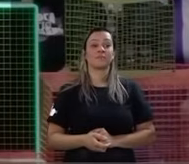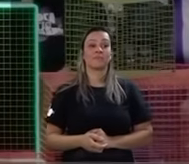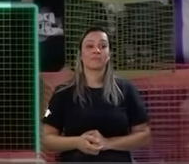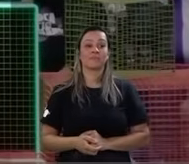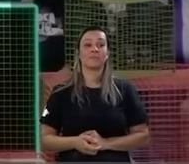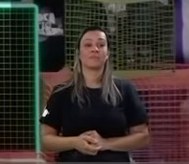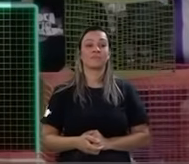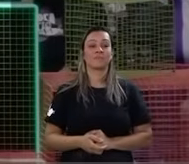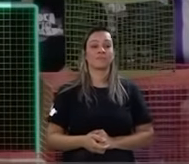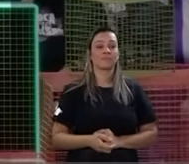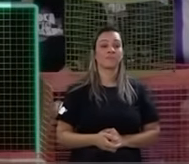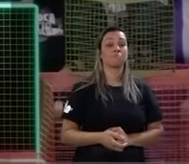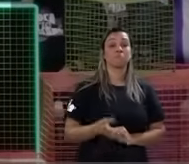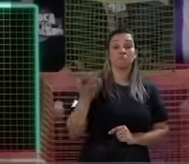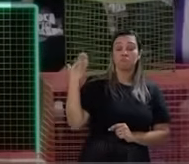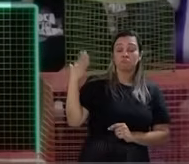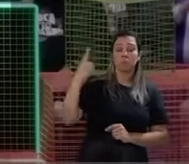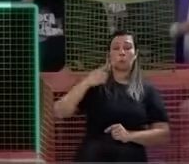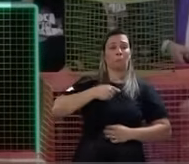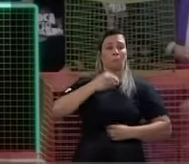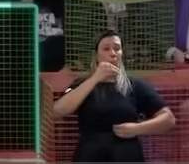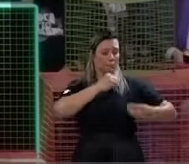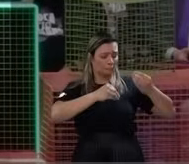Era pecador,